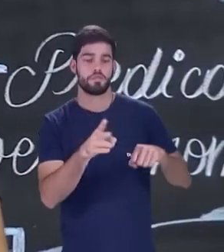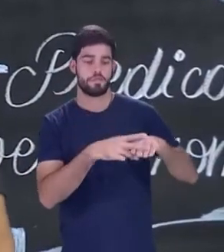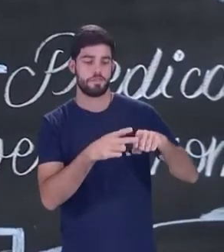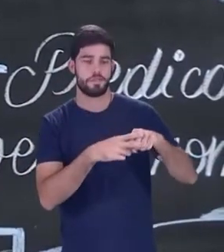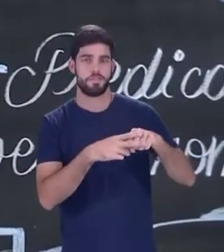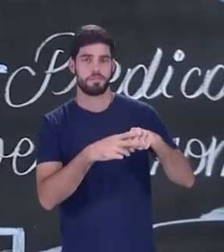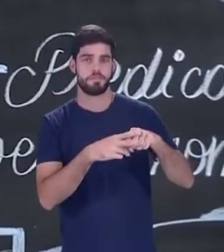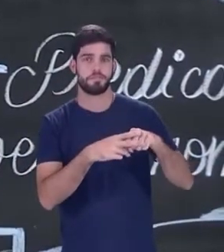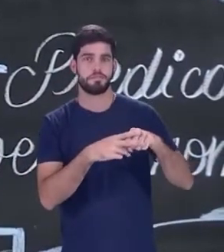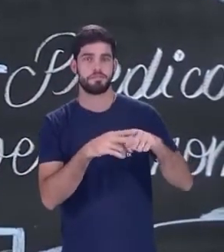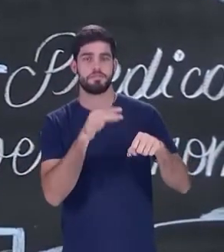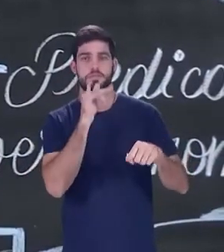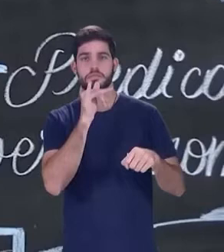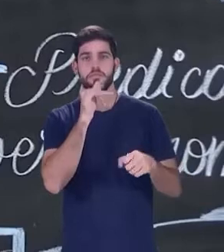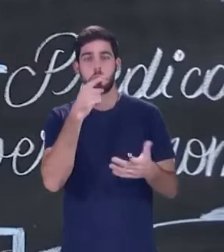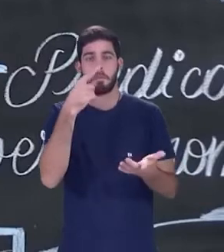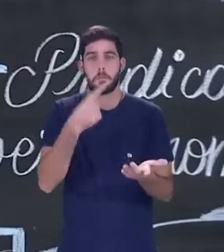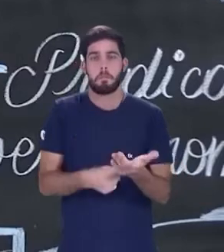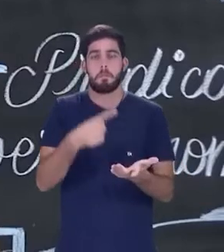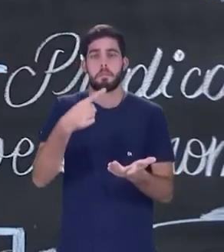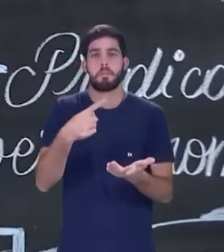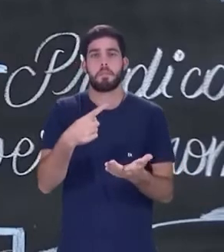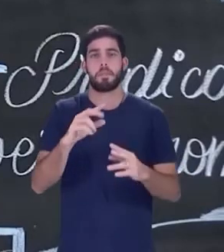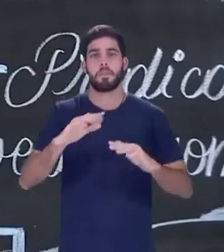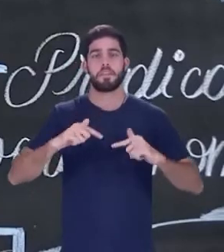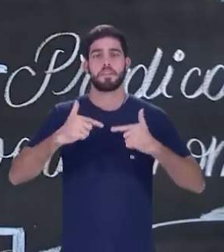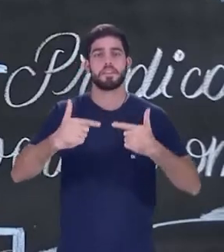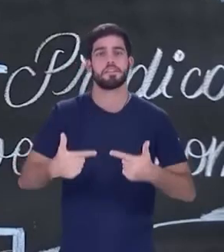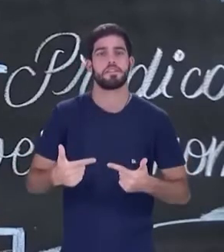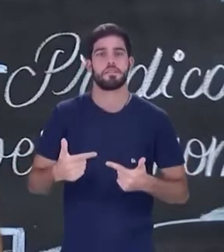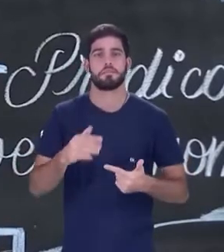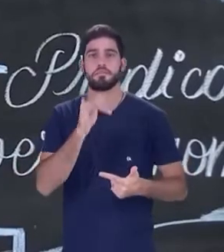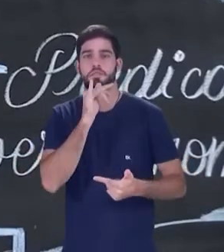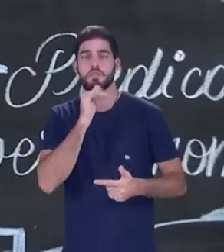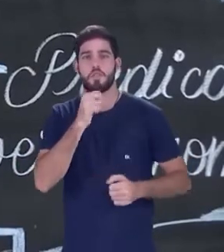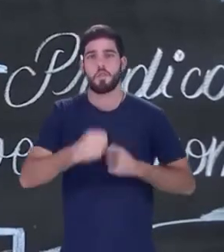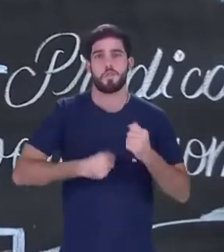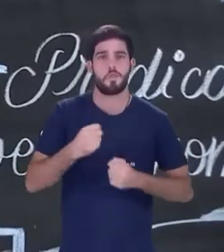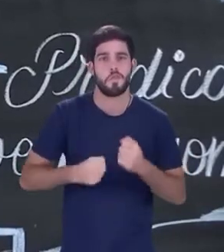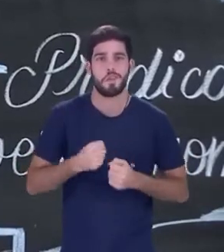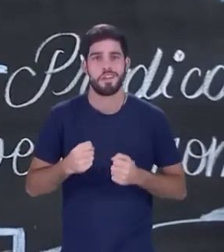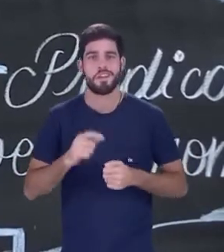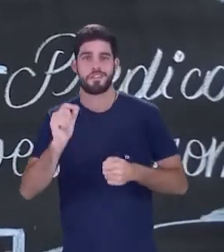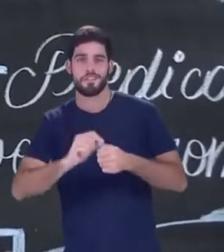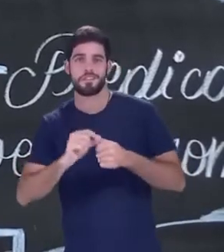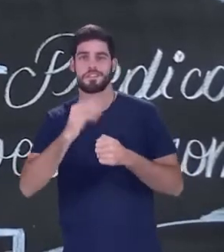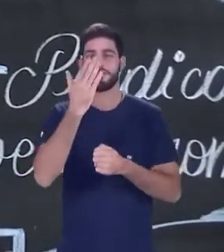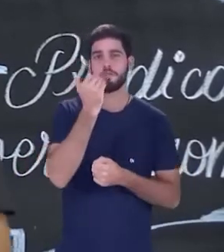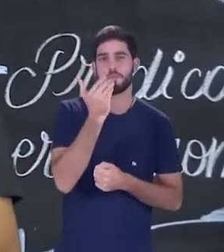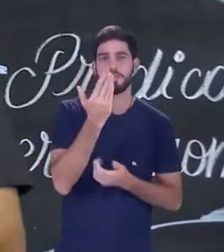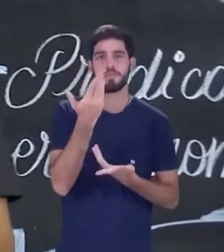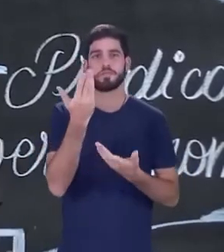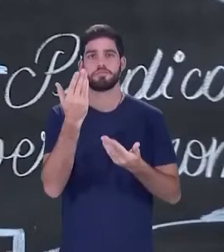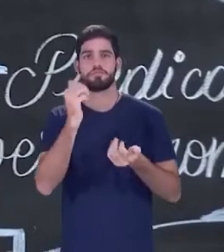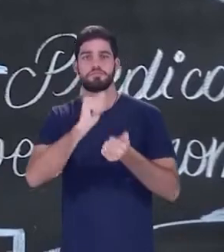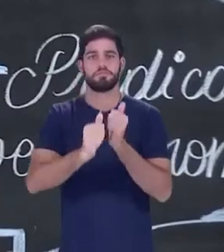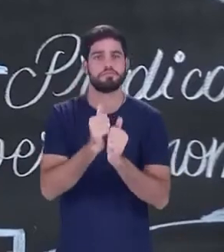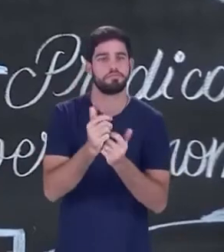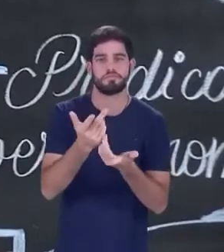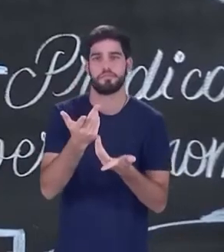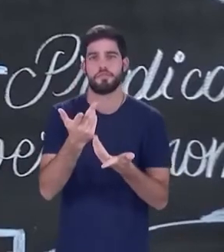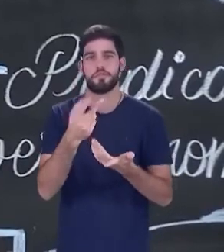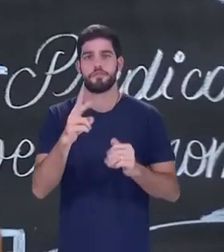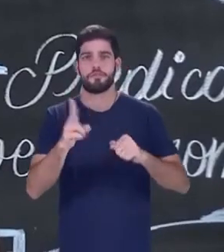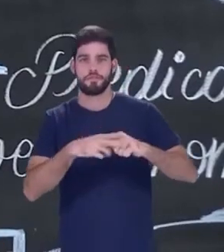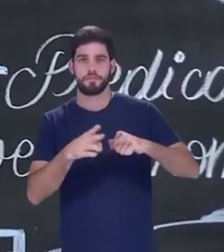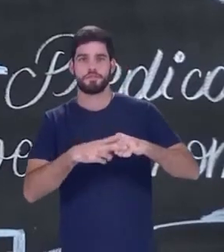oração são marcados por algum tipo de ação, algum tipo de processo, tal como correr, fazer, comer, beijar, são